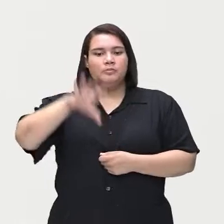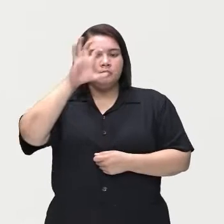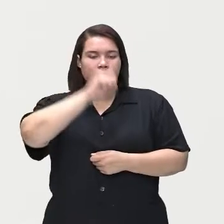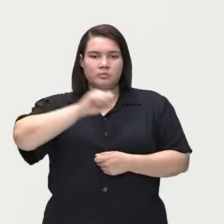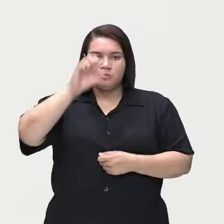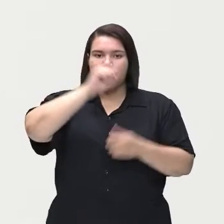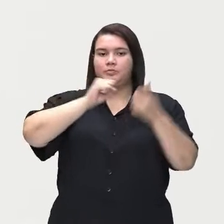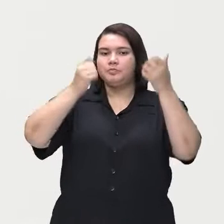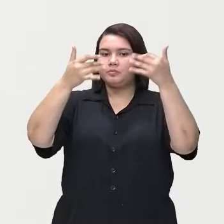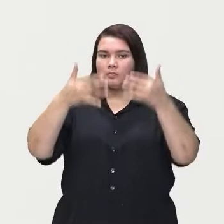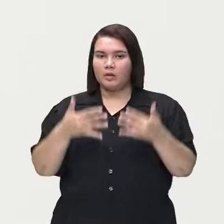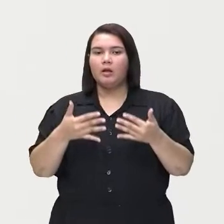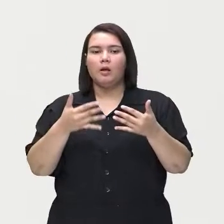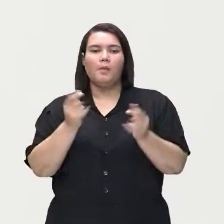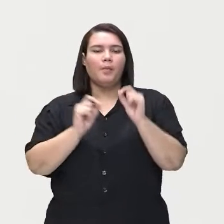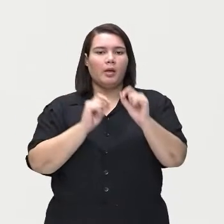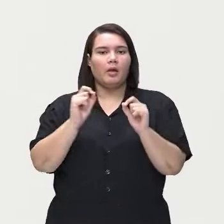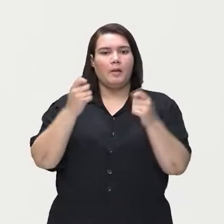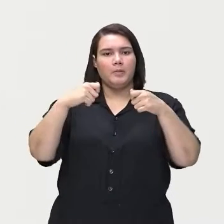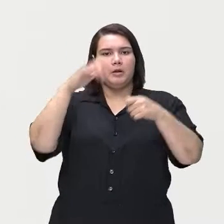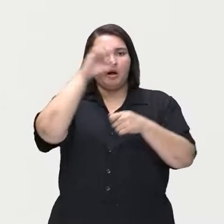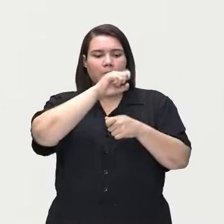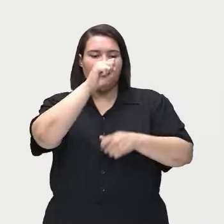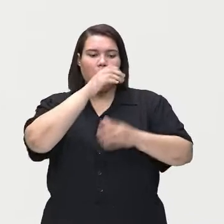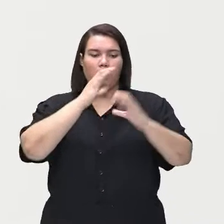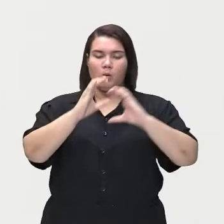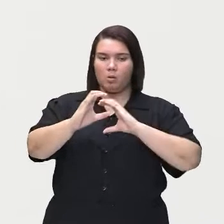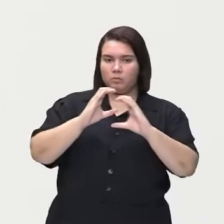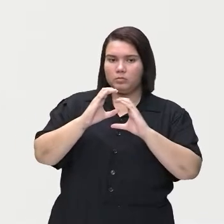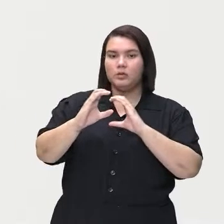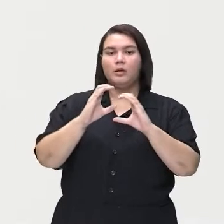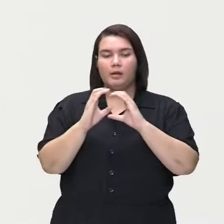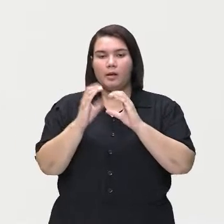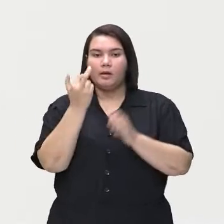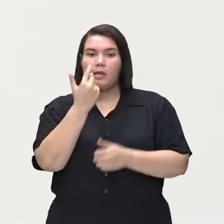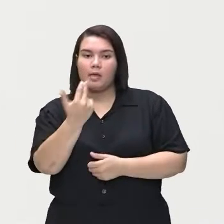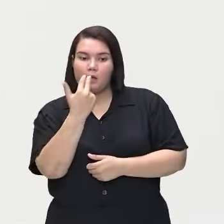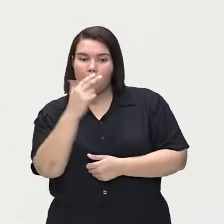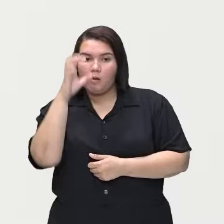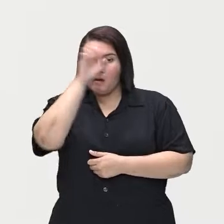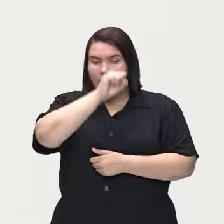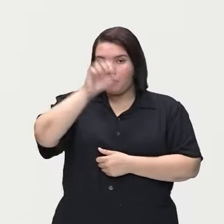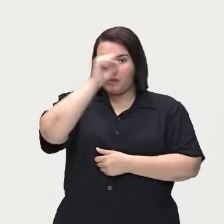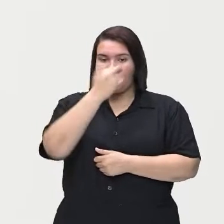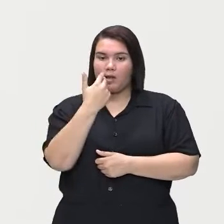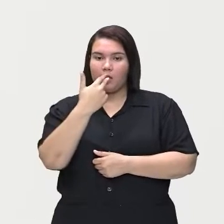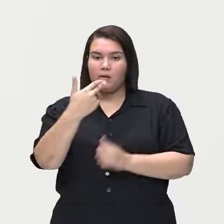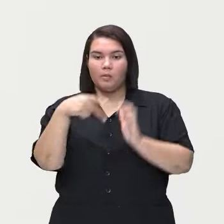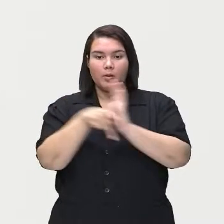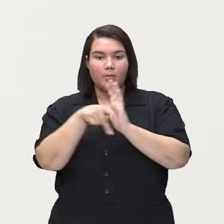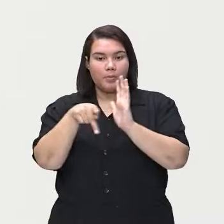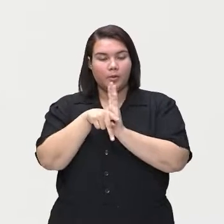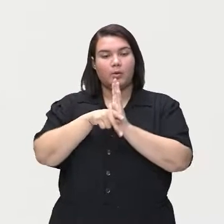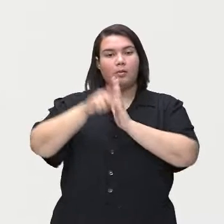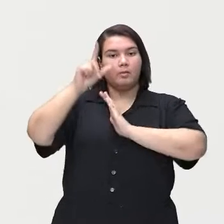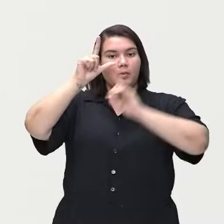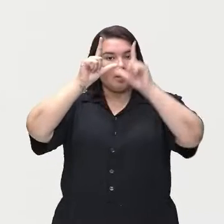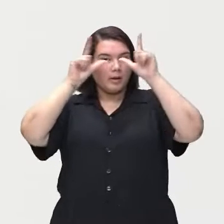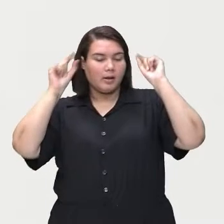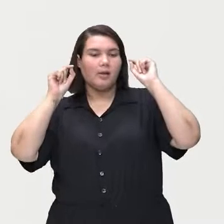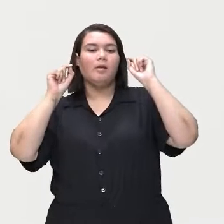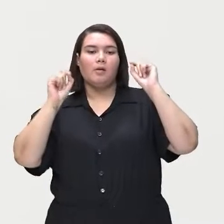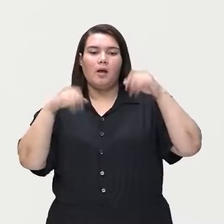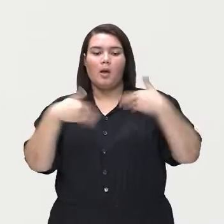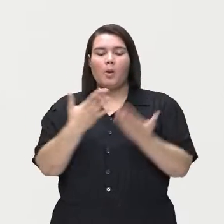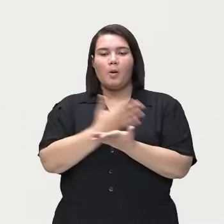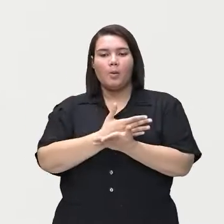a língua do povo grego e assim que foram aprender, conforme foram aprendendo a língua,